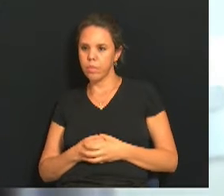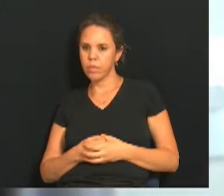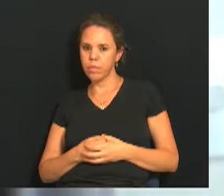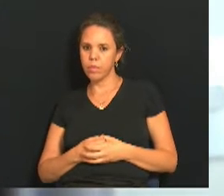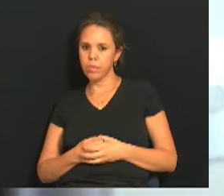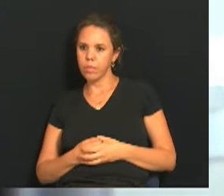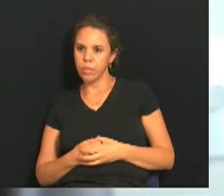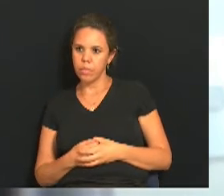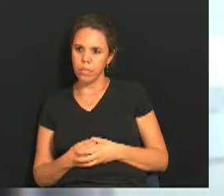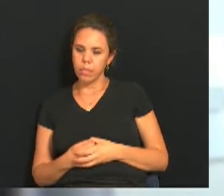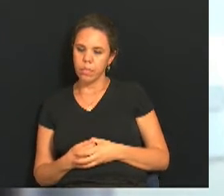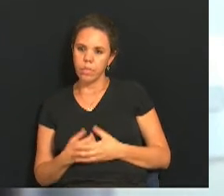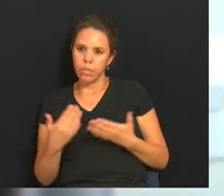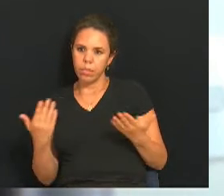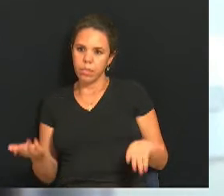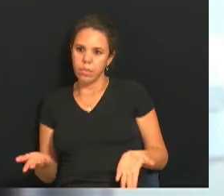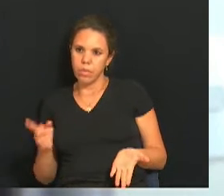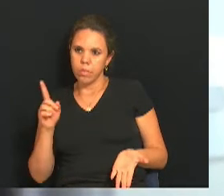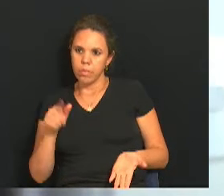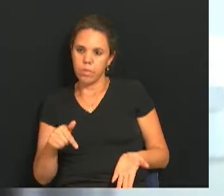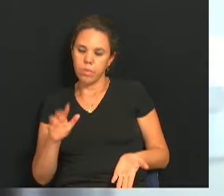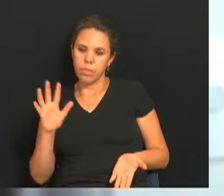e, enfim, isso ficou